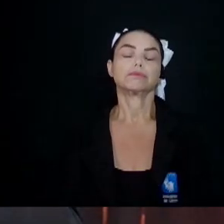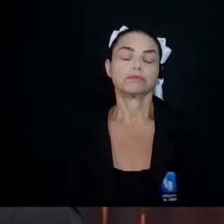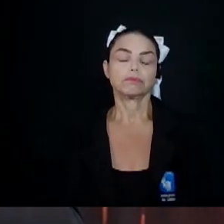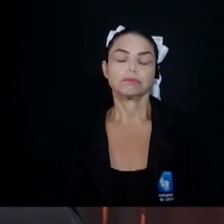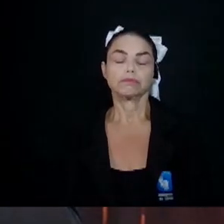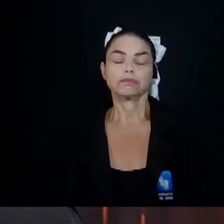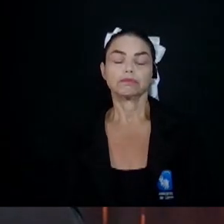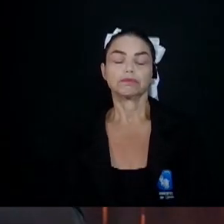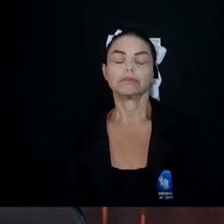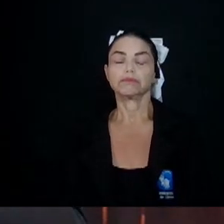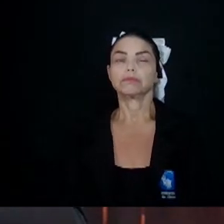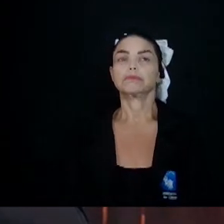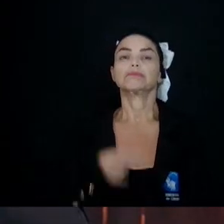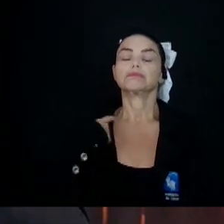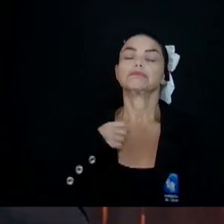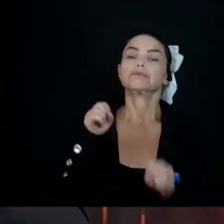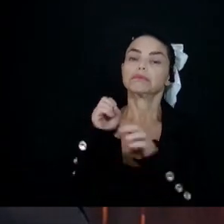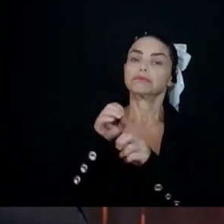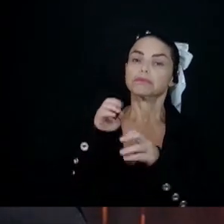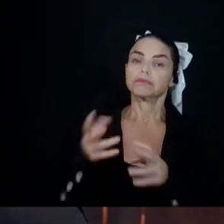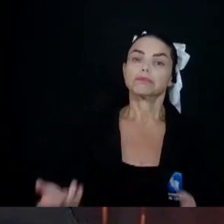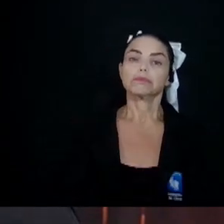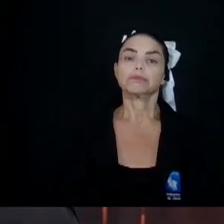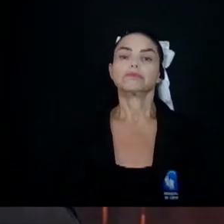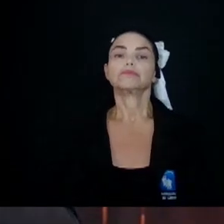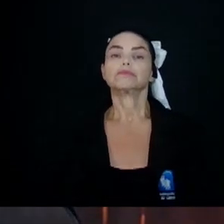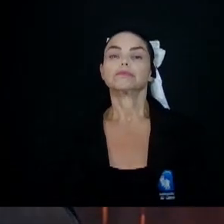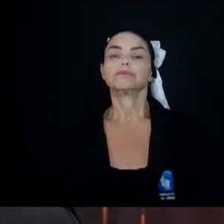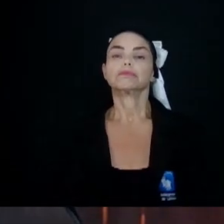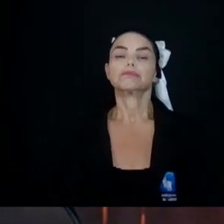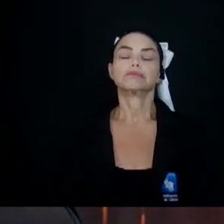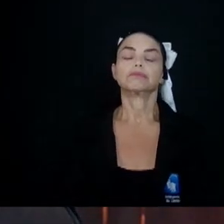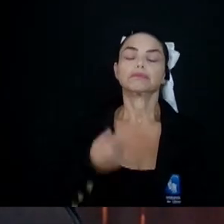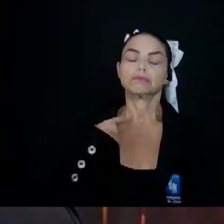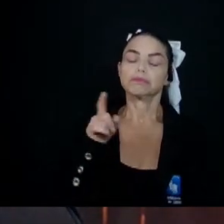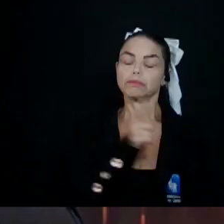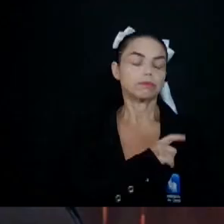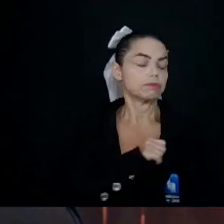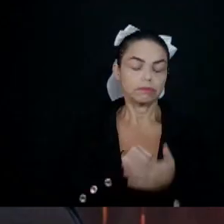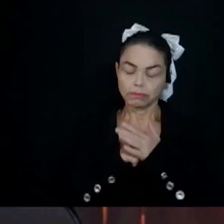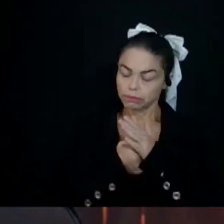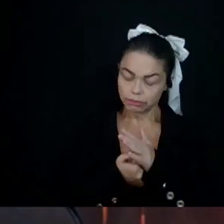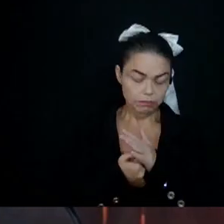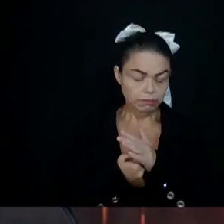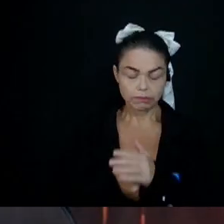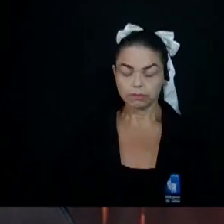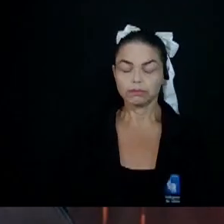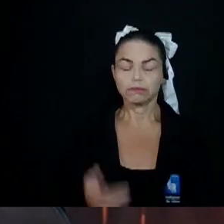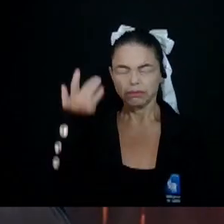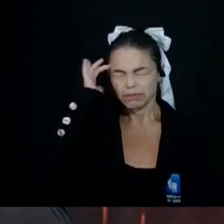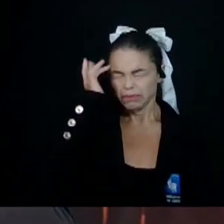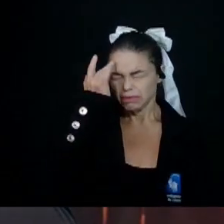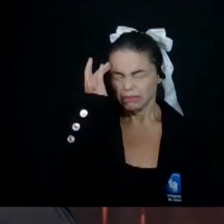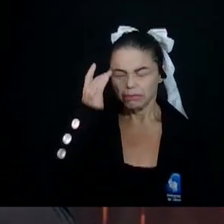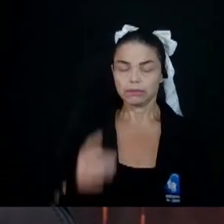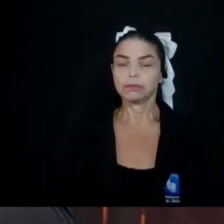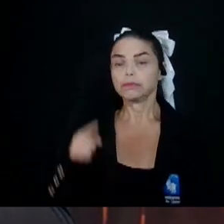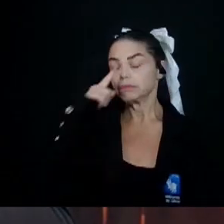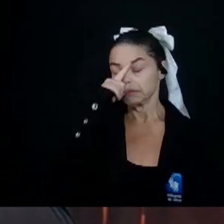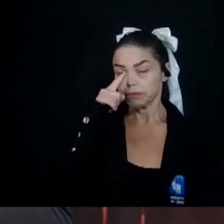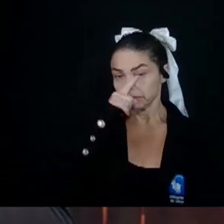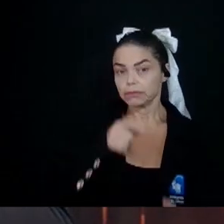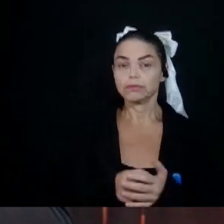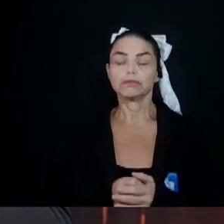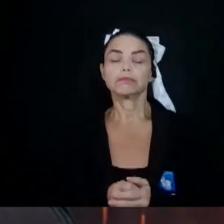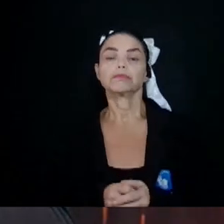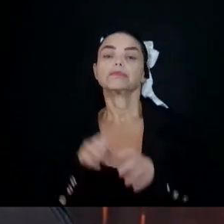Conteúdo educativo não vai ser bloqueado, né? Eu acho que o mais perigoso do conteúdo educativo